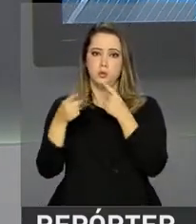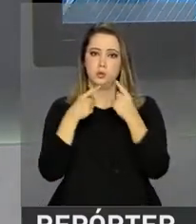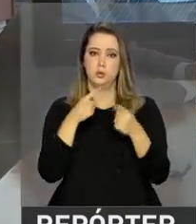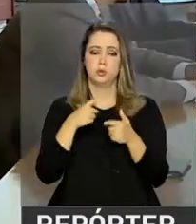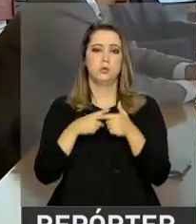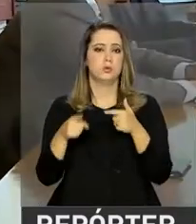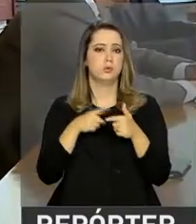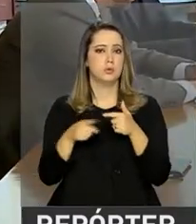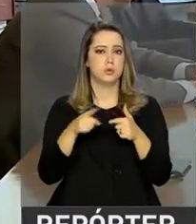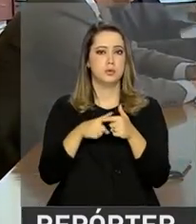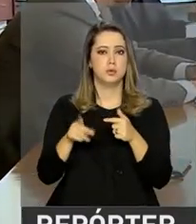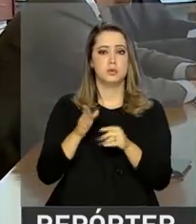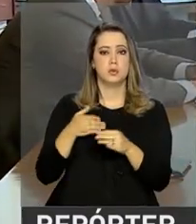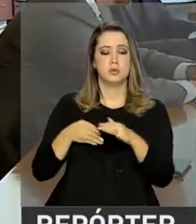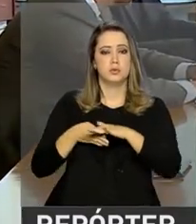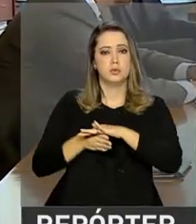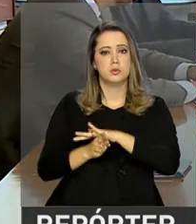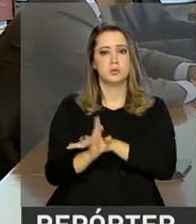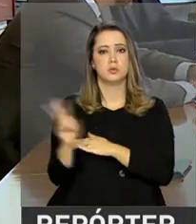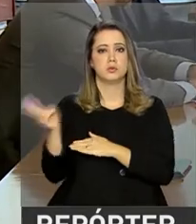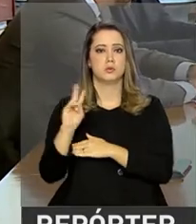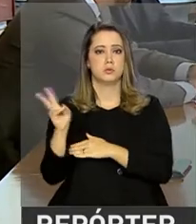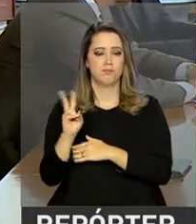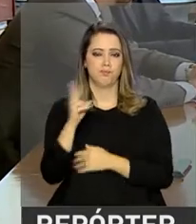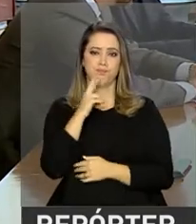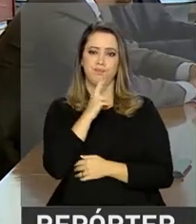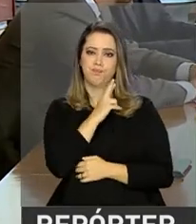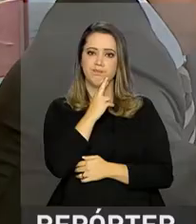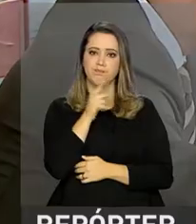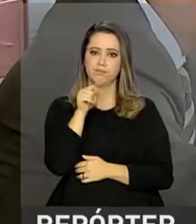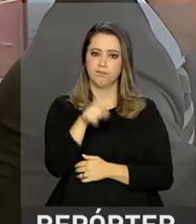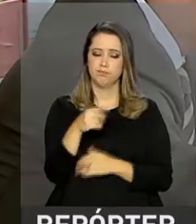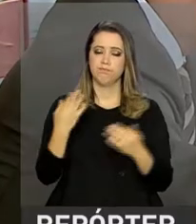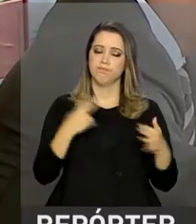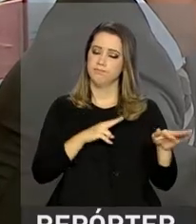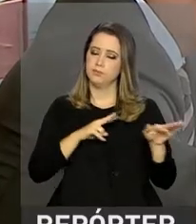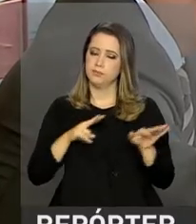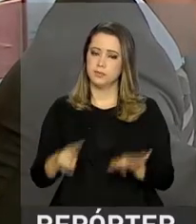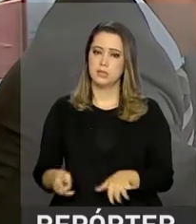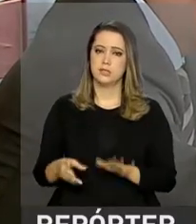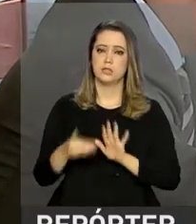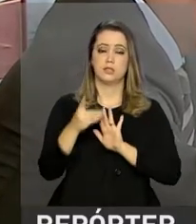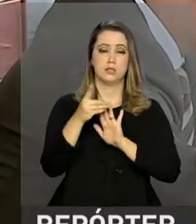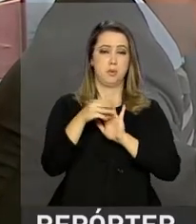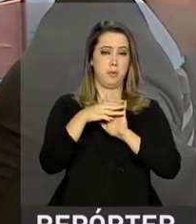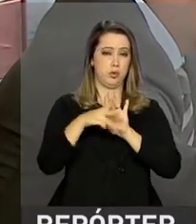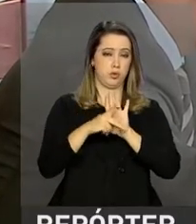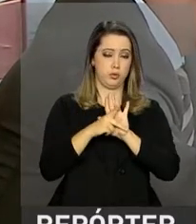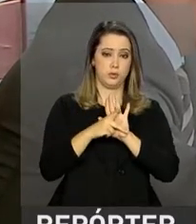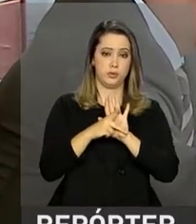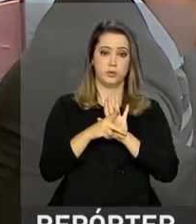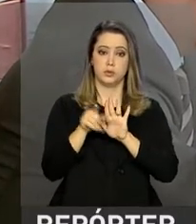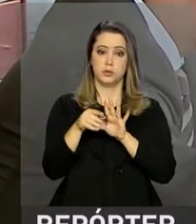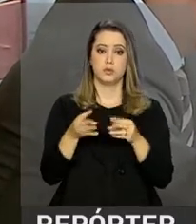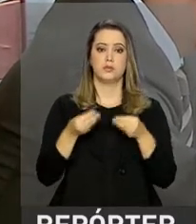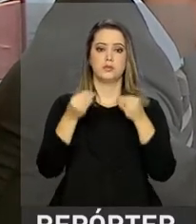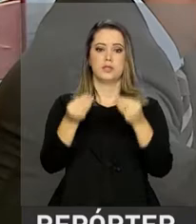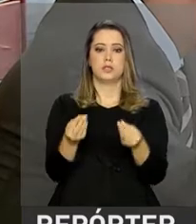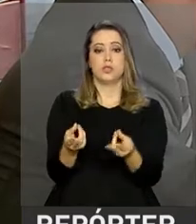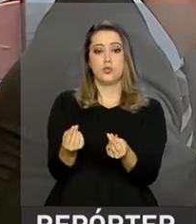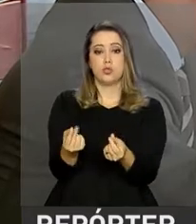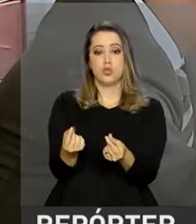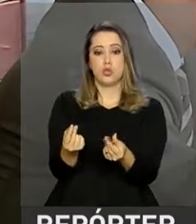dos imigrantes venezuelanos em roraima ainda esta semana deve ser editada uma medida provisória que vai garantir recursos